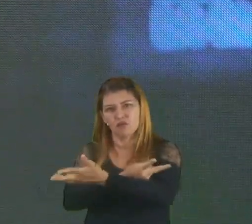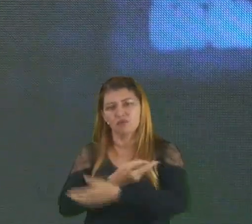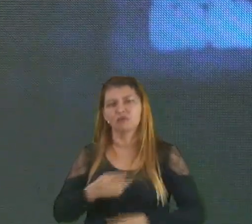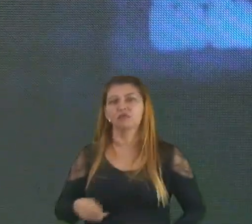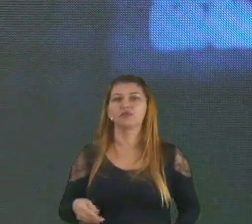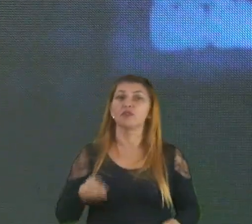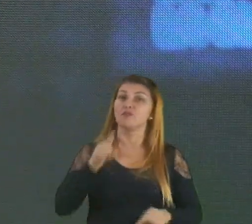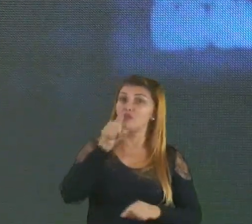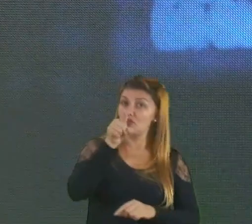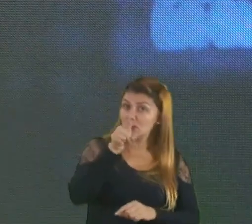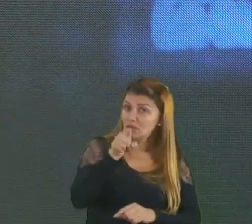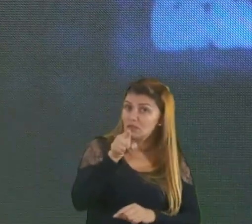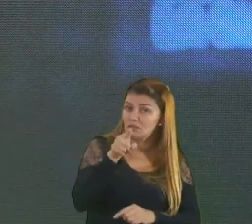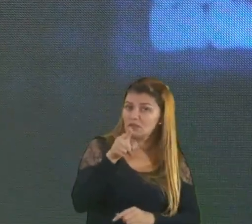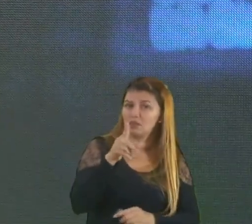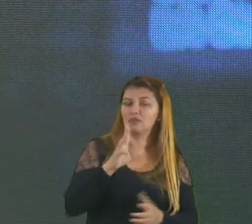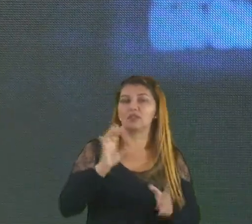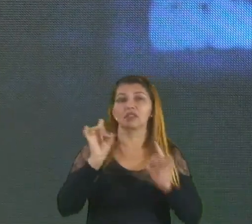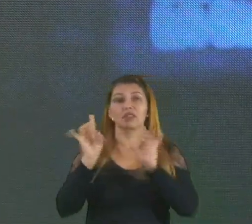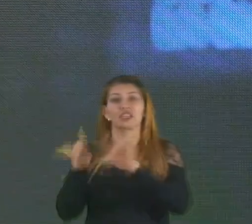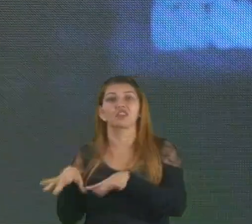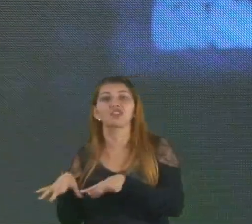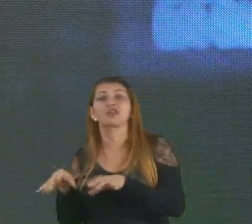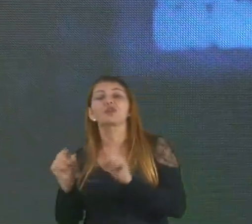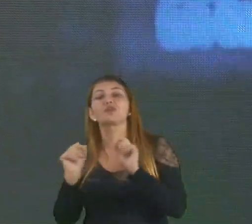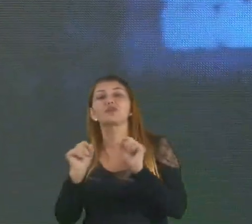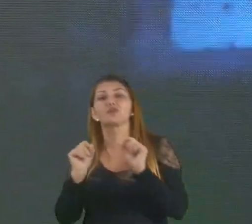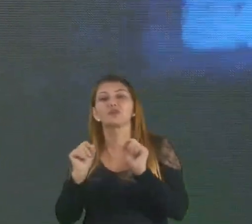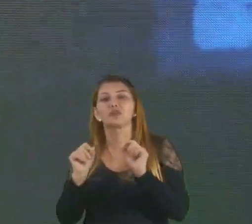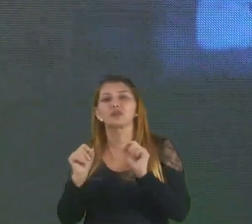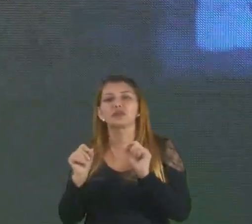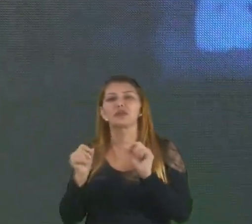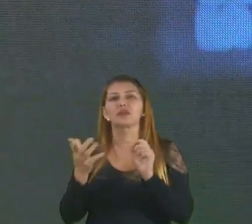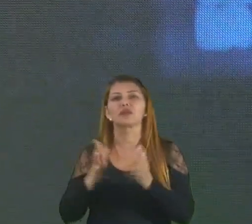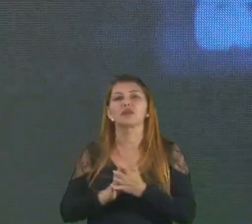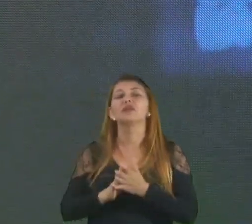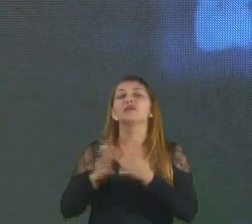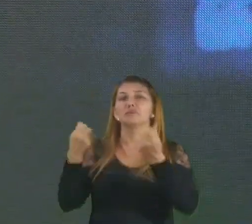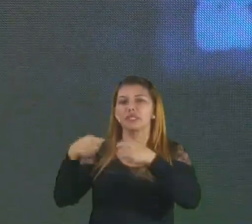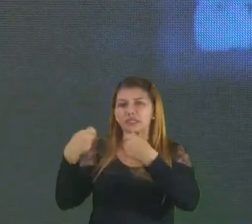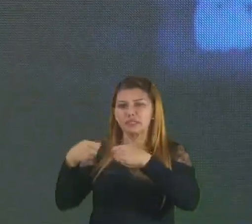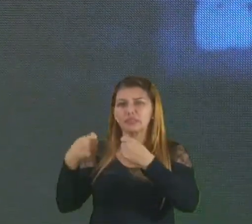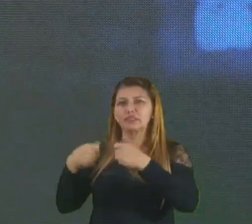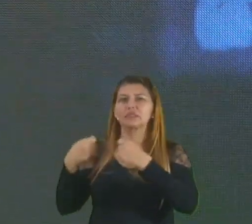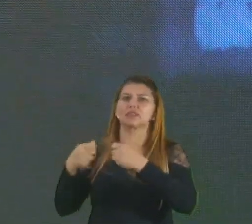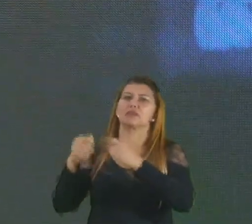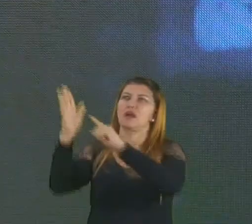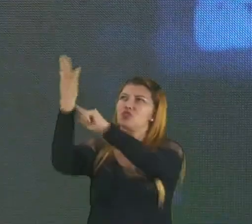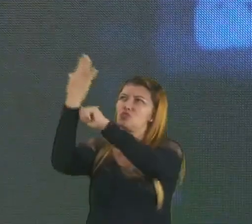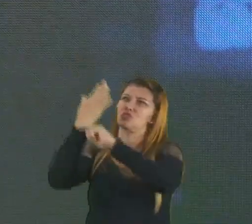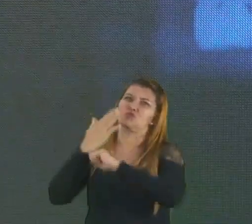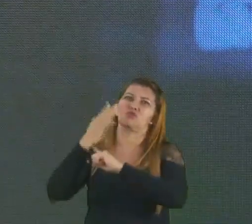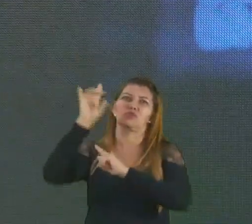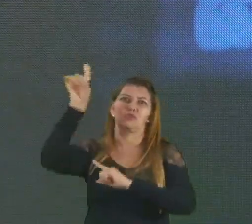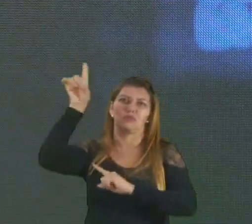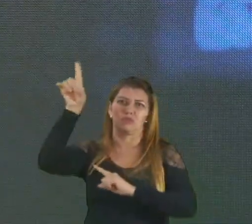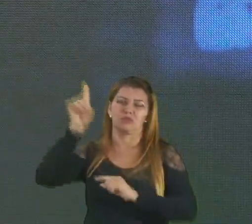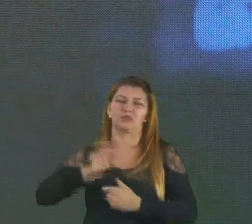você não pode deixar de ser totalmente dependente de Deus.